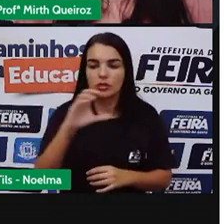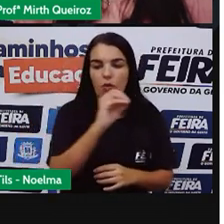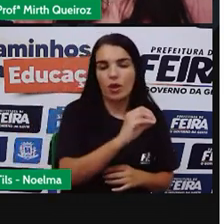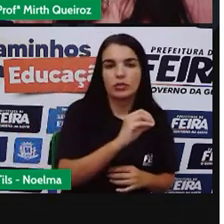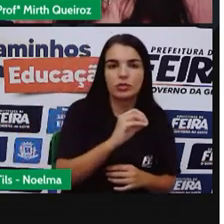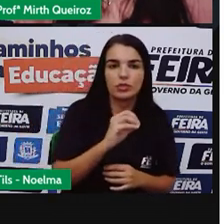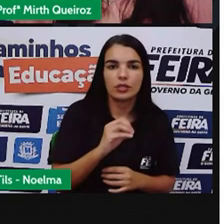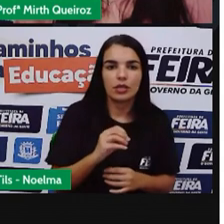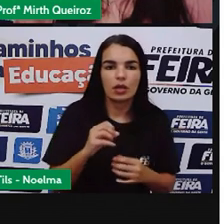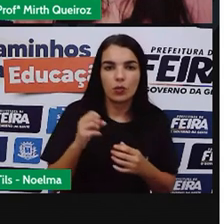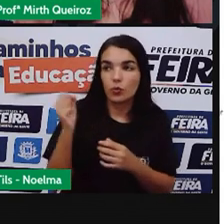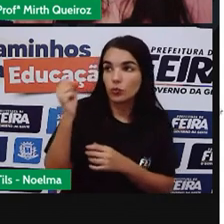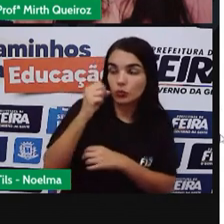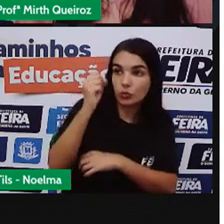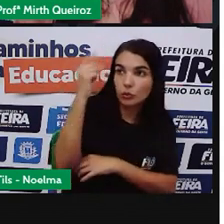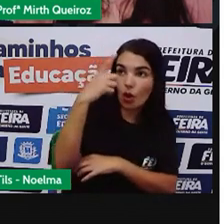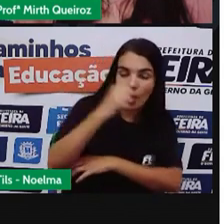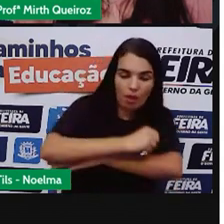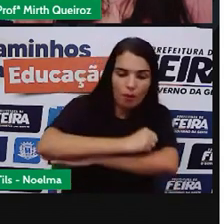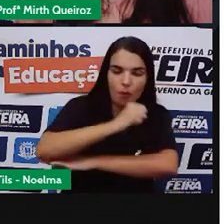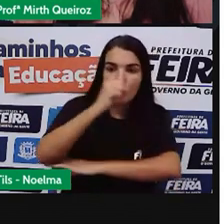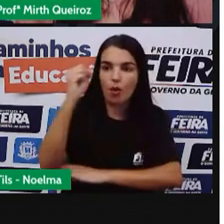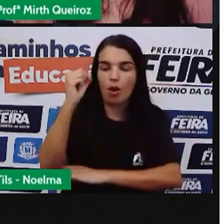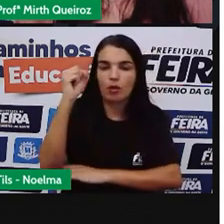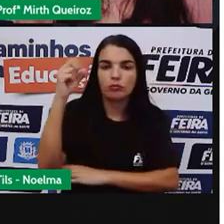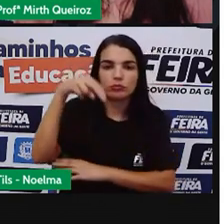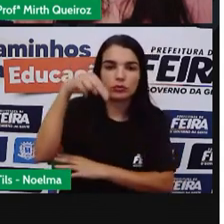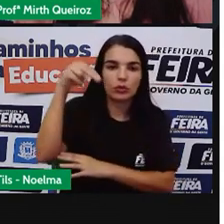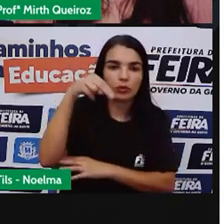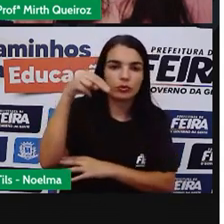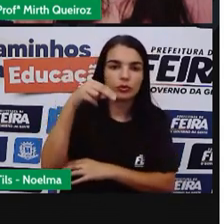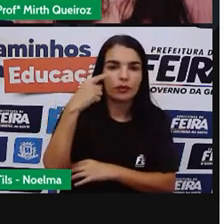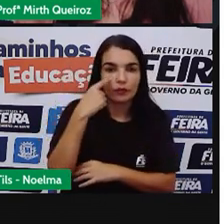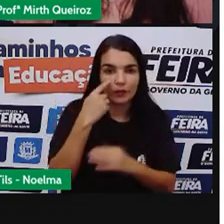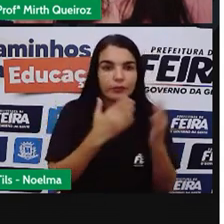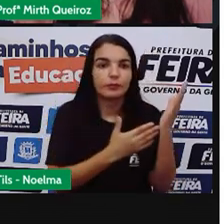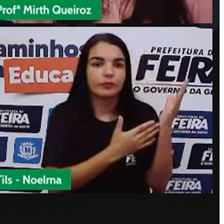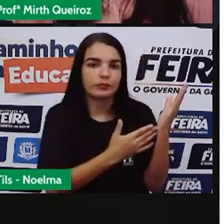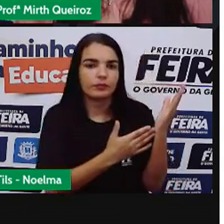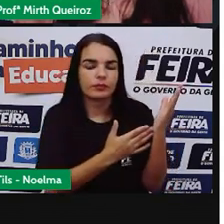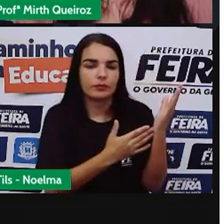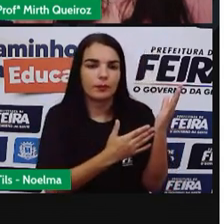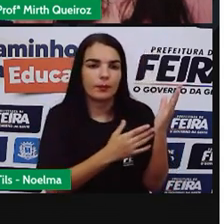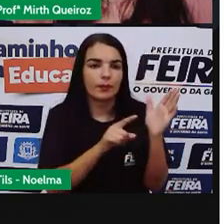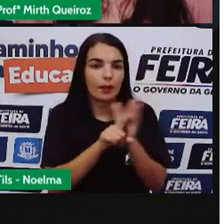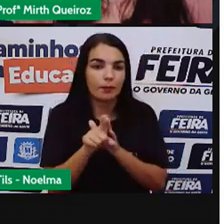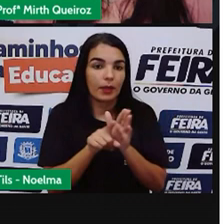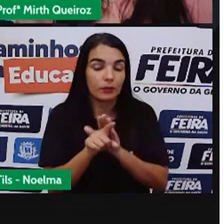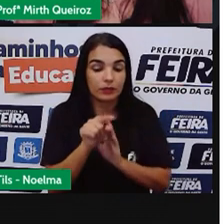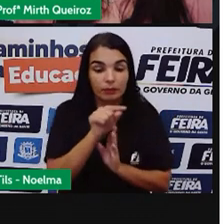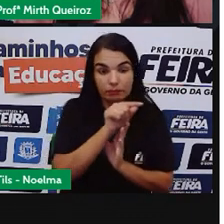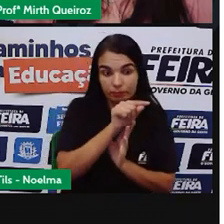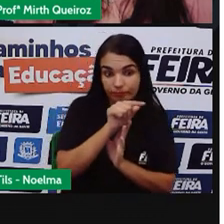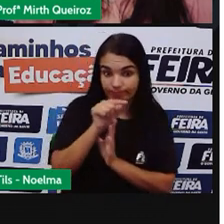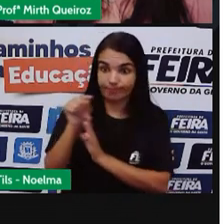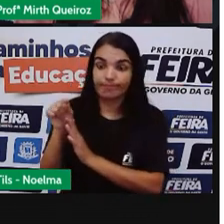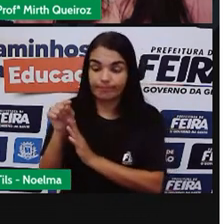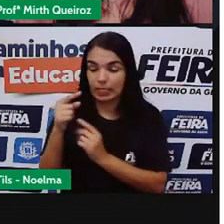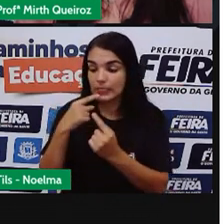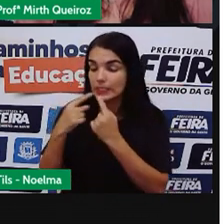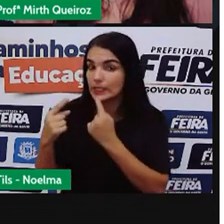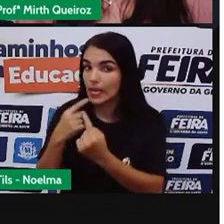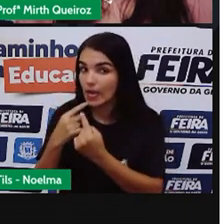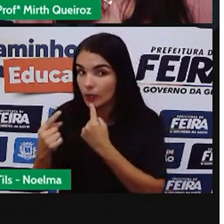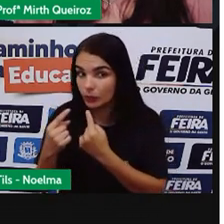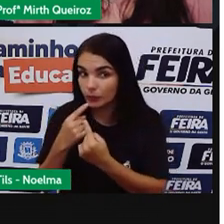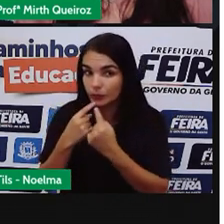já vem precedido aí, acompanhado aí com a pontuação correta. O travessão, porque nós temos um diálogo